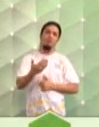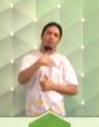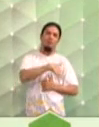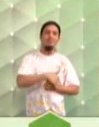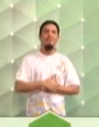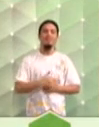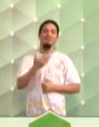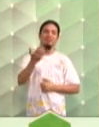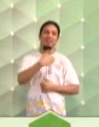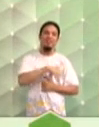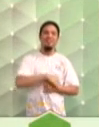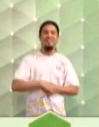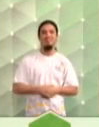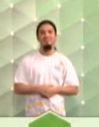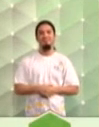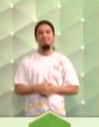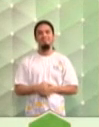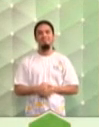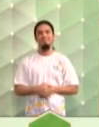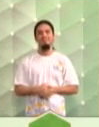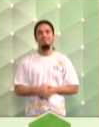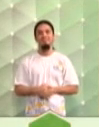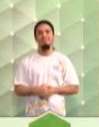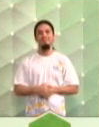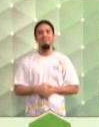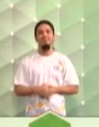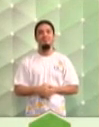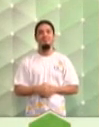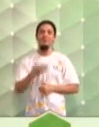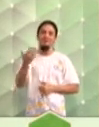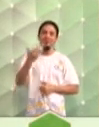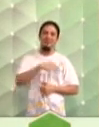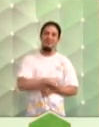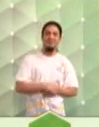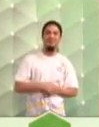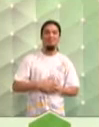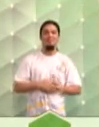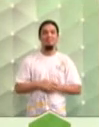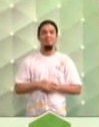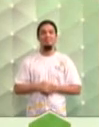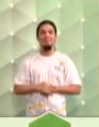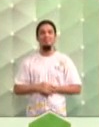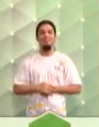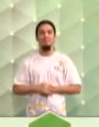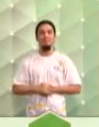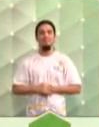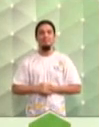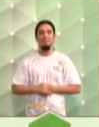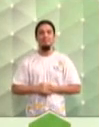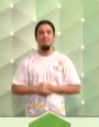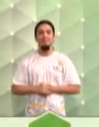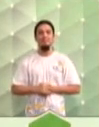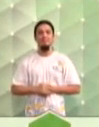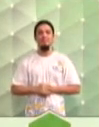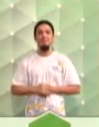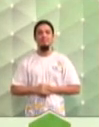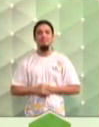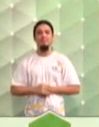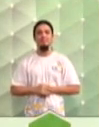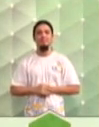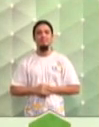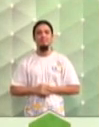meu gatinho. Vem cá, gatinho. Ah, é o Gato Júnior. Vem pra cá, Gato Júnior. Gato Júnior tá segurando a